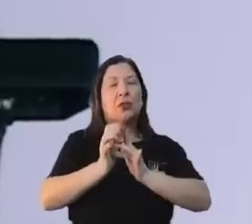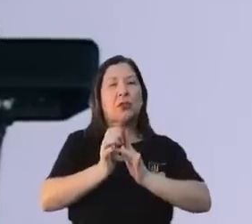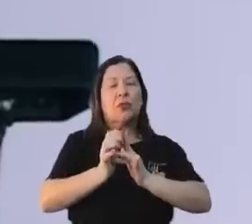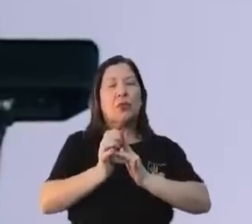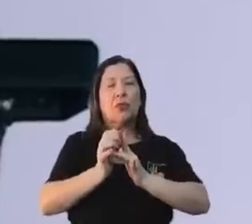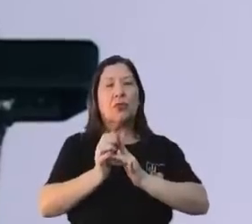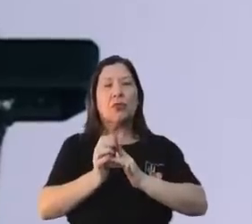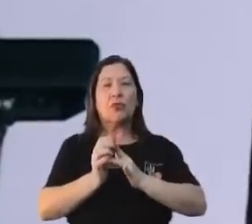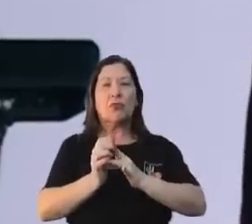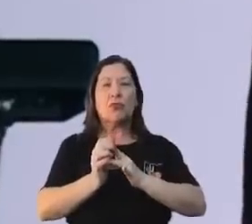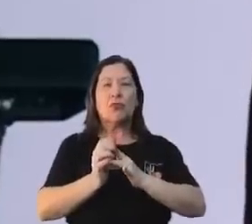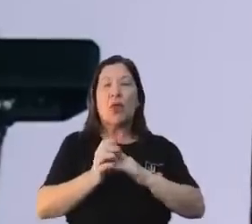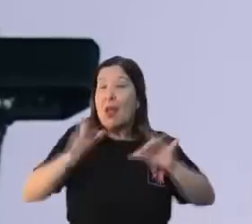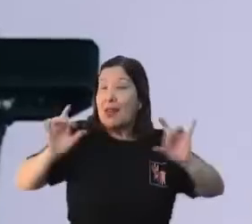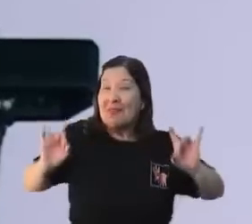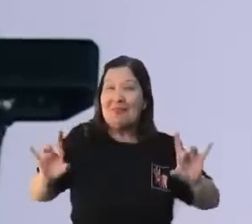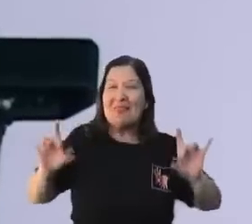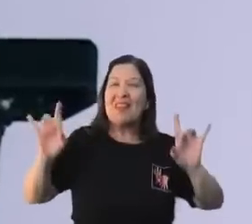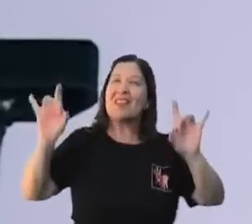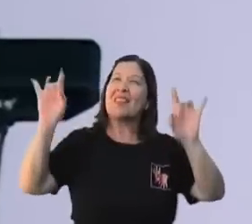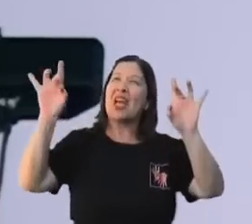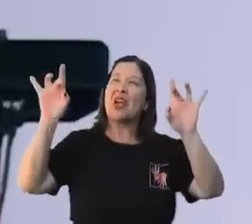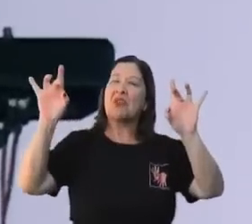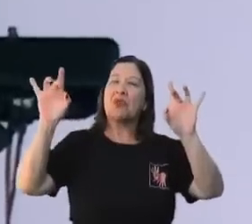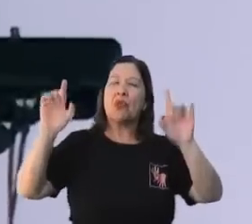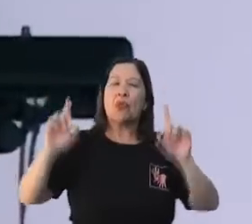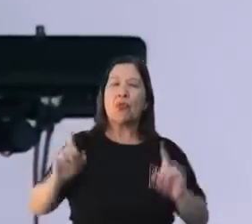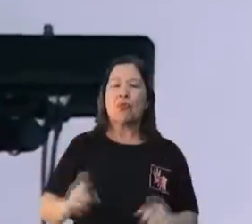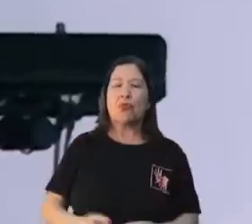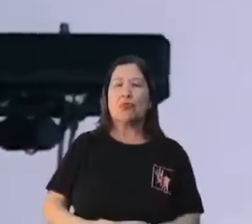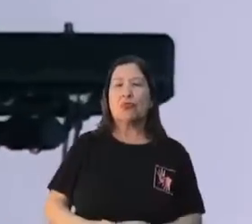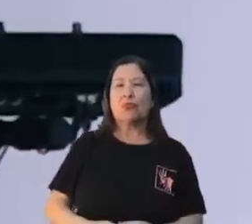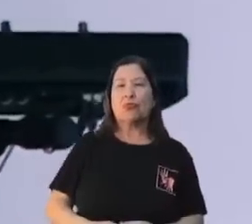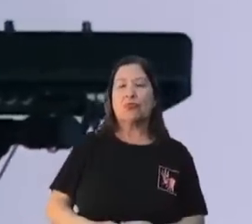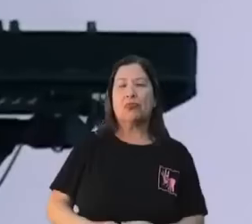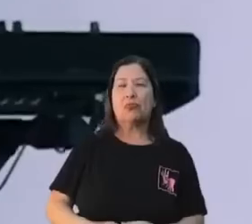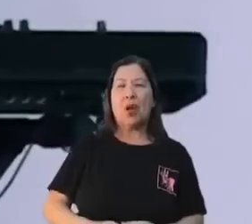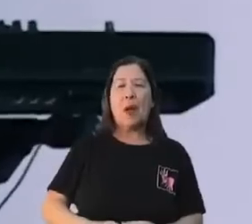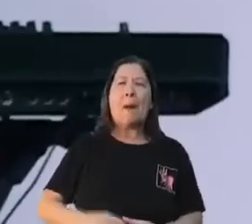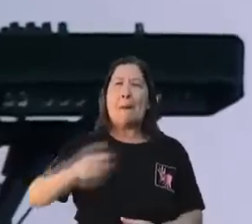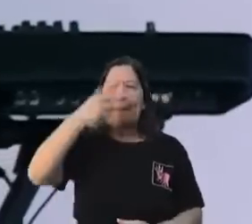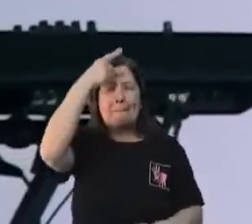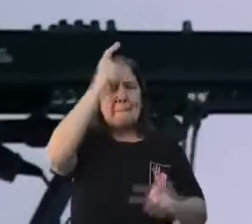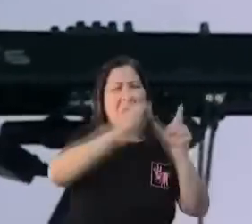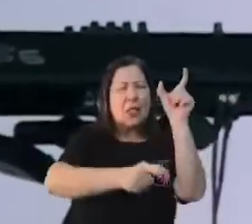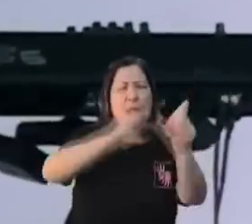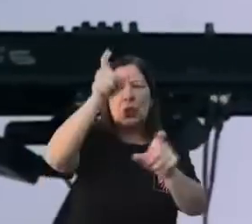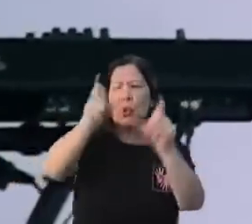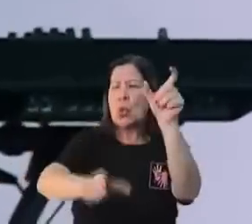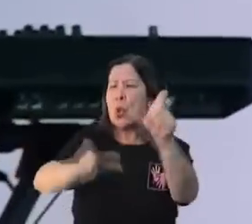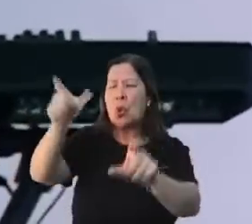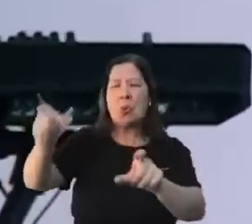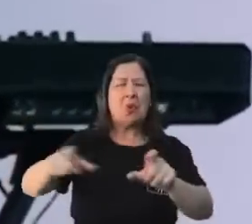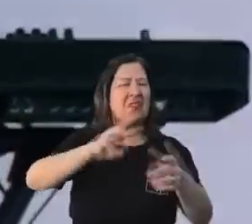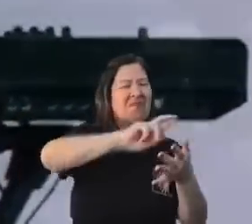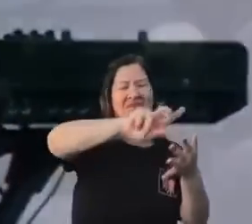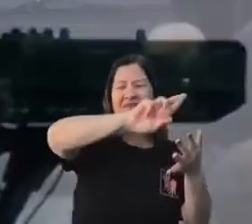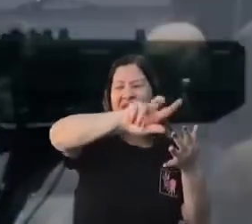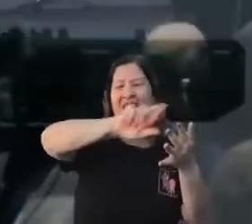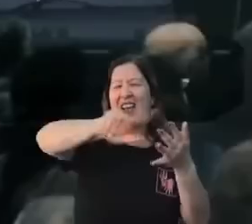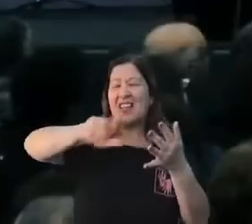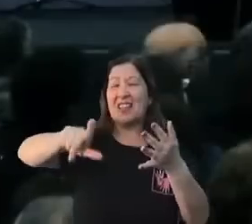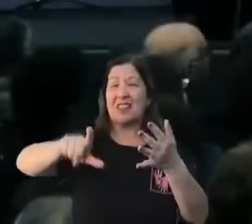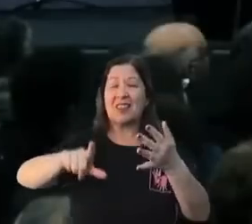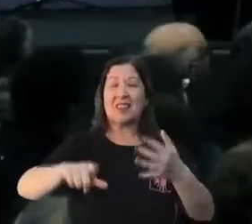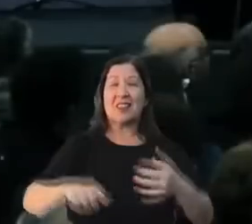distintos e divergentes. Enquanto ele é amado por uns, ele é odiado por outros. Enquanto ele é adorado por uns, ele